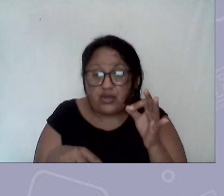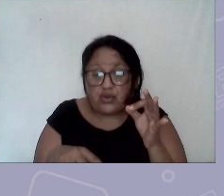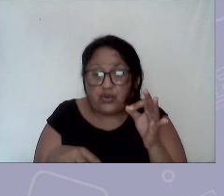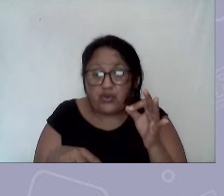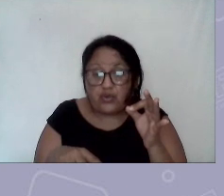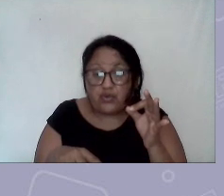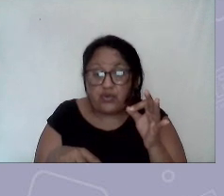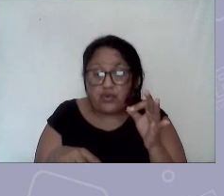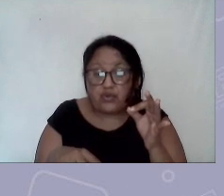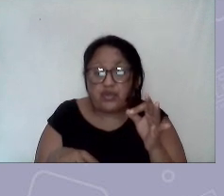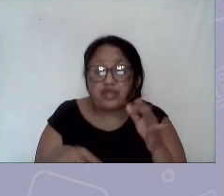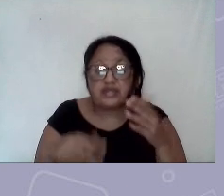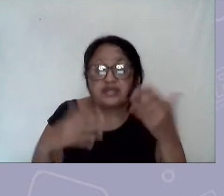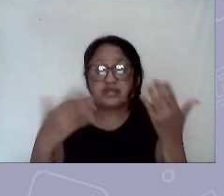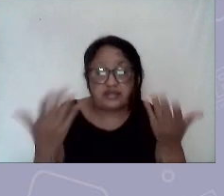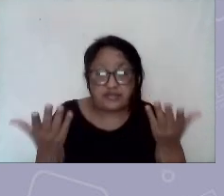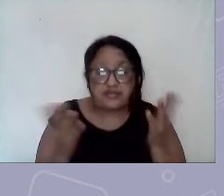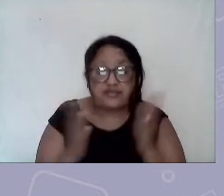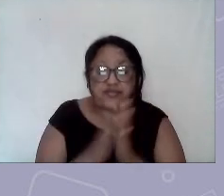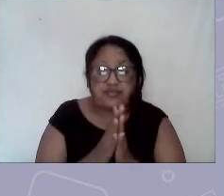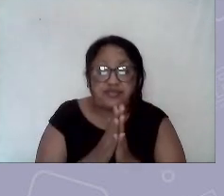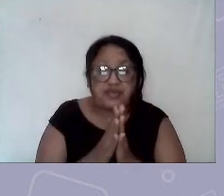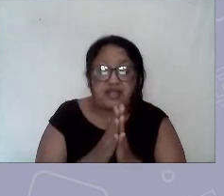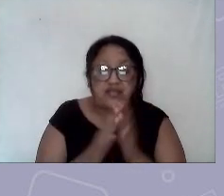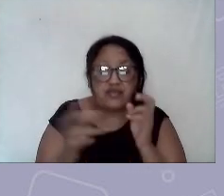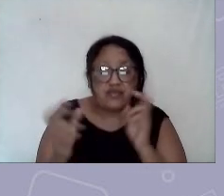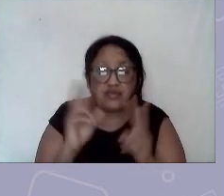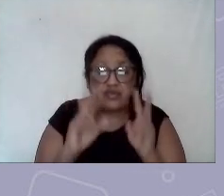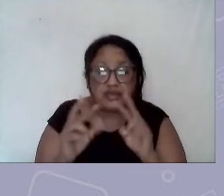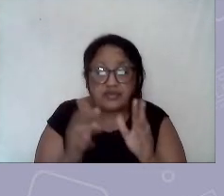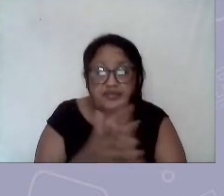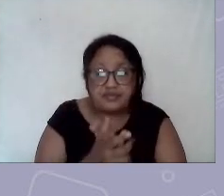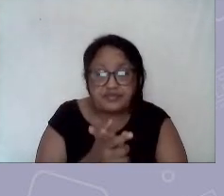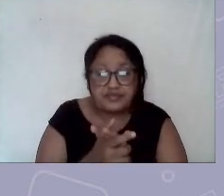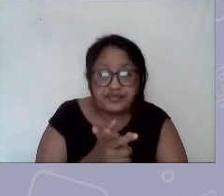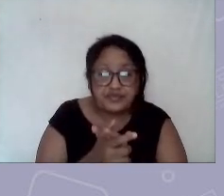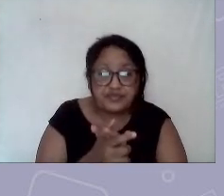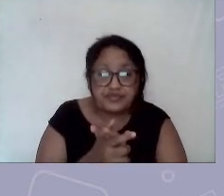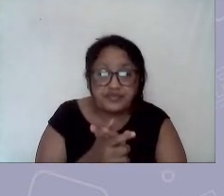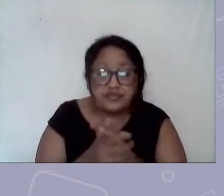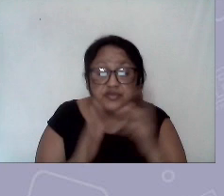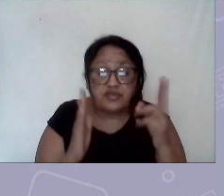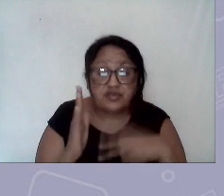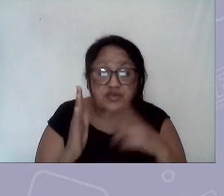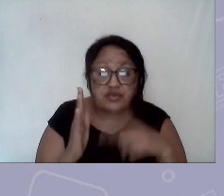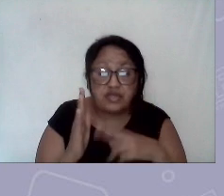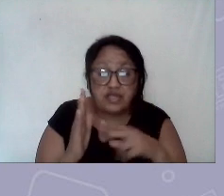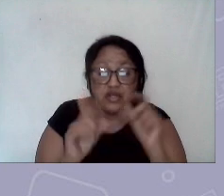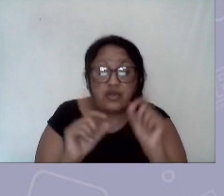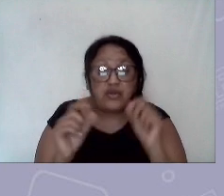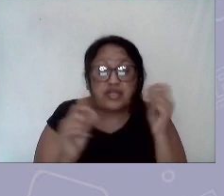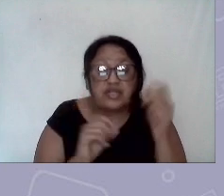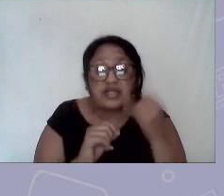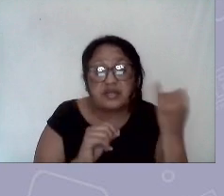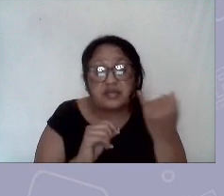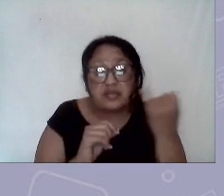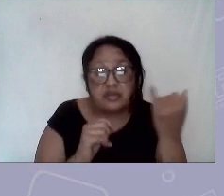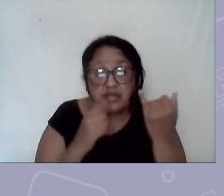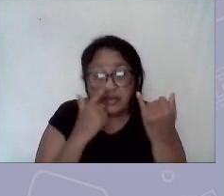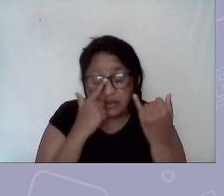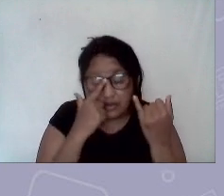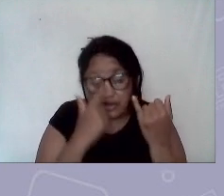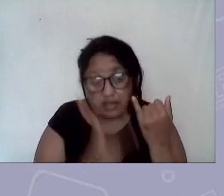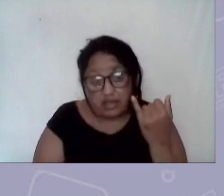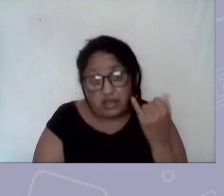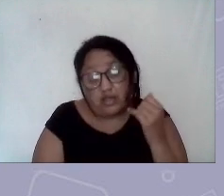termodinâmica então vamos lá vamos com calma vou ler mais uma vez o que importa no enunciado